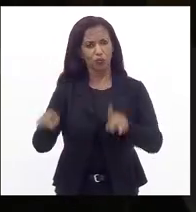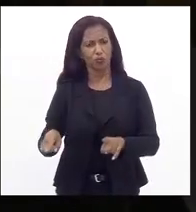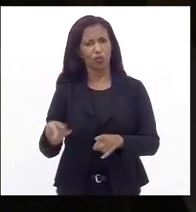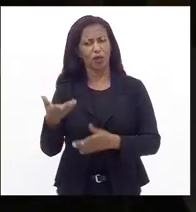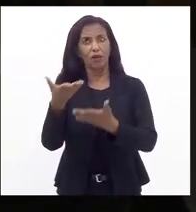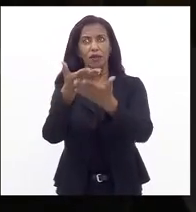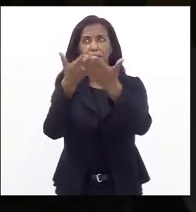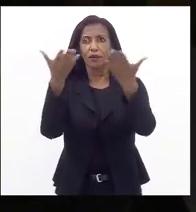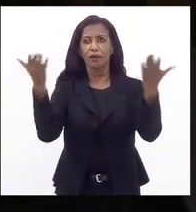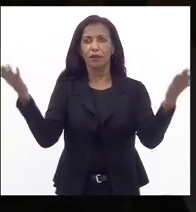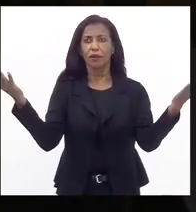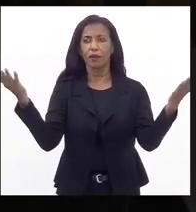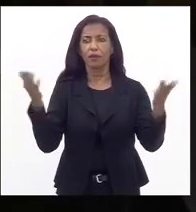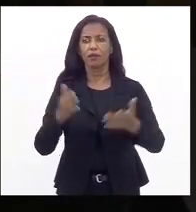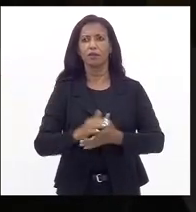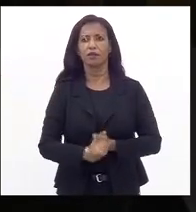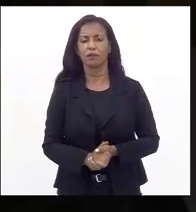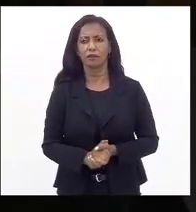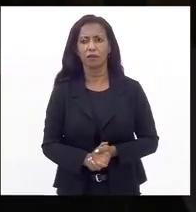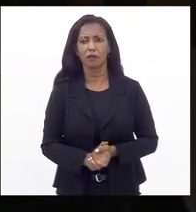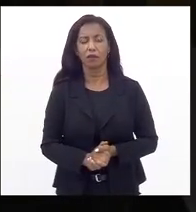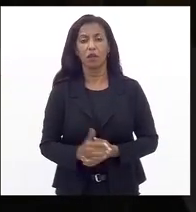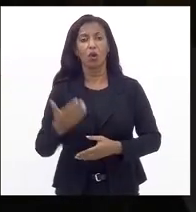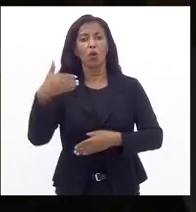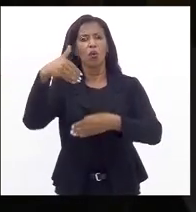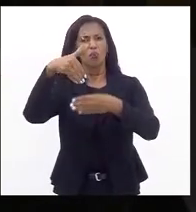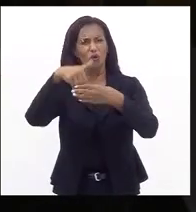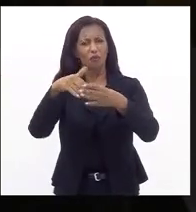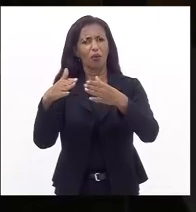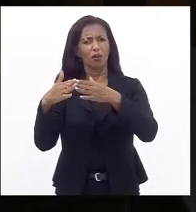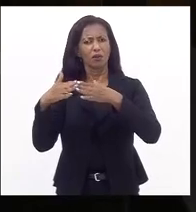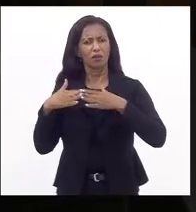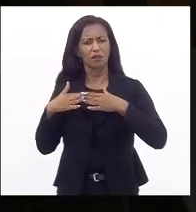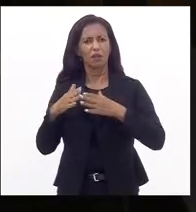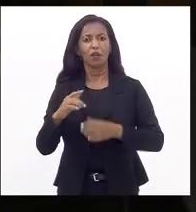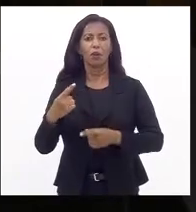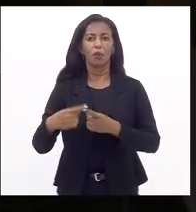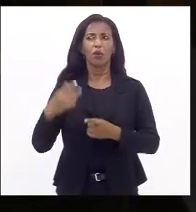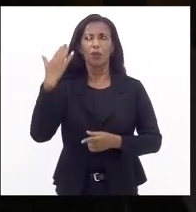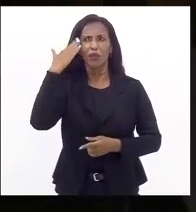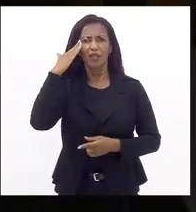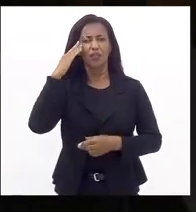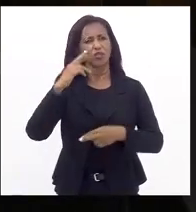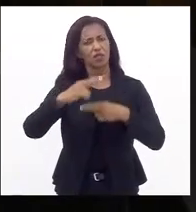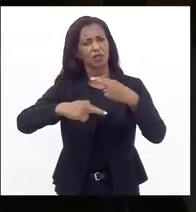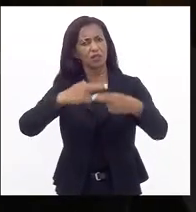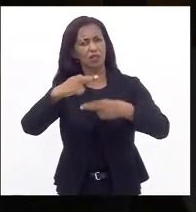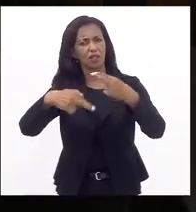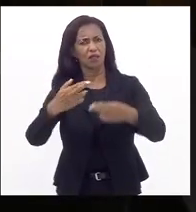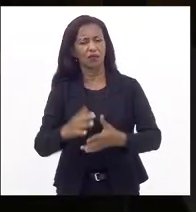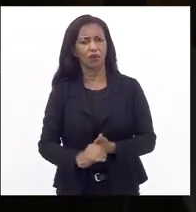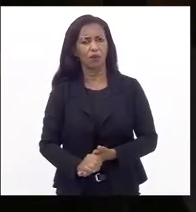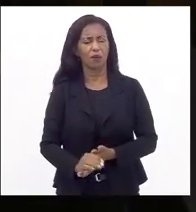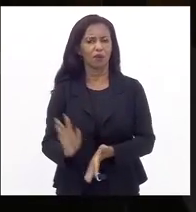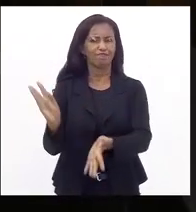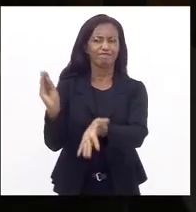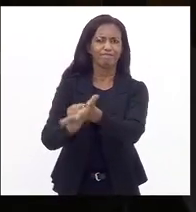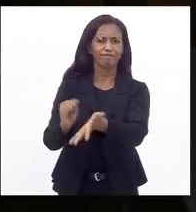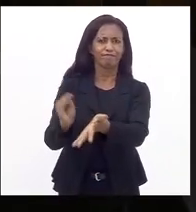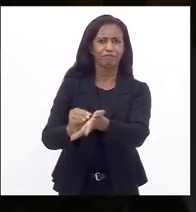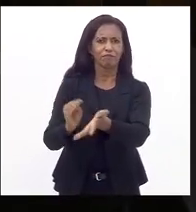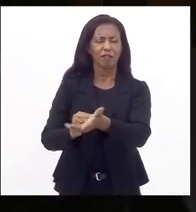que estão aqui na galeria eu tinha o meu voto era abstenção que entendia que essa reforma era insuficiente